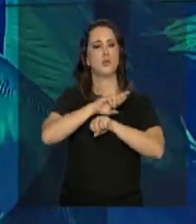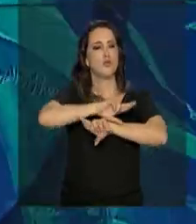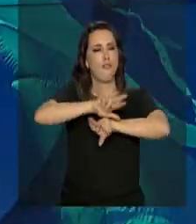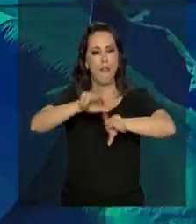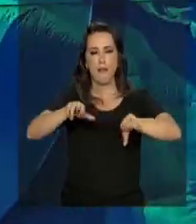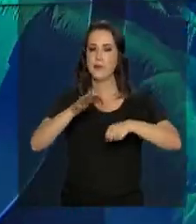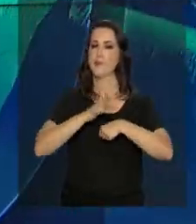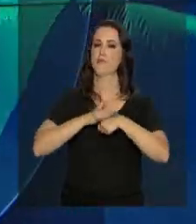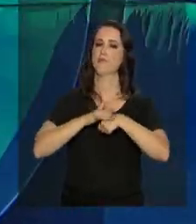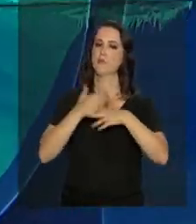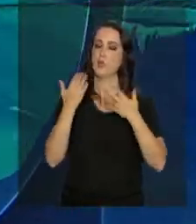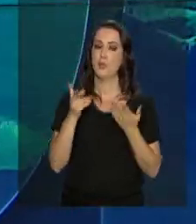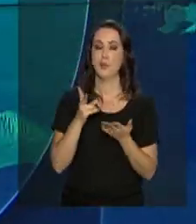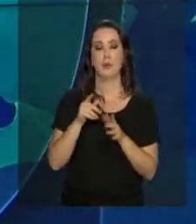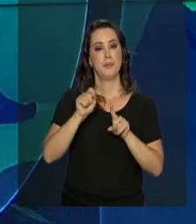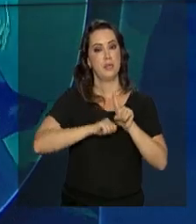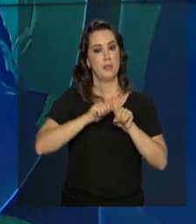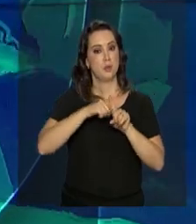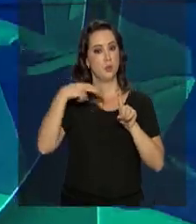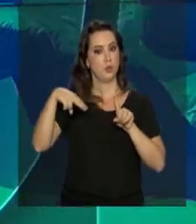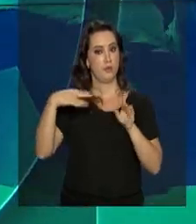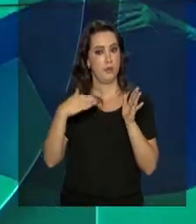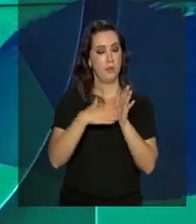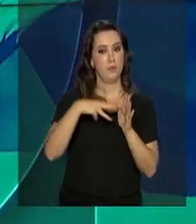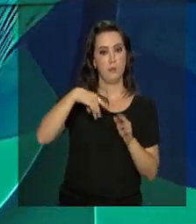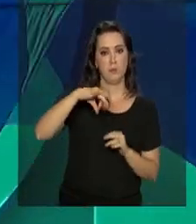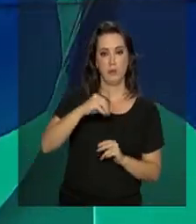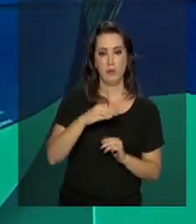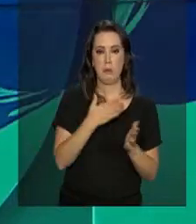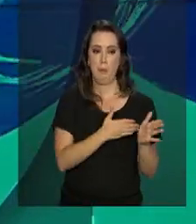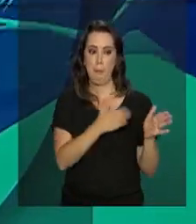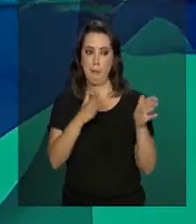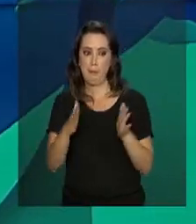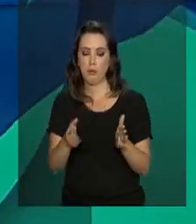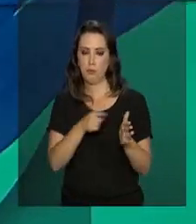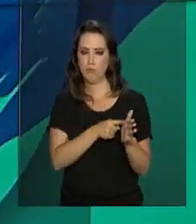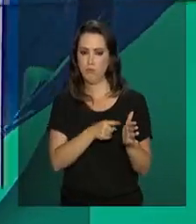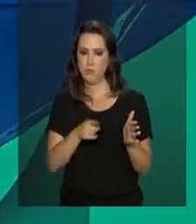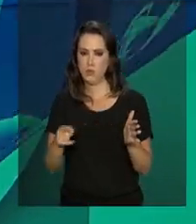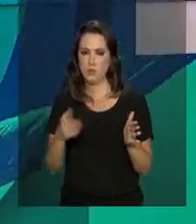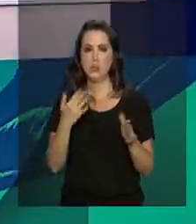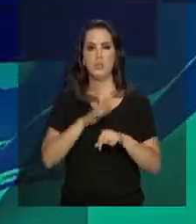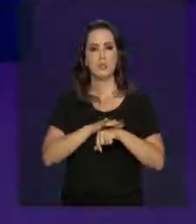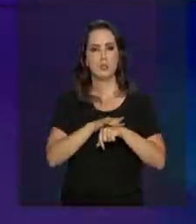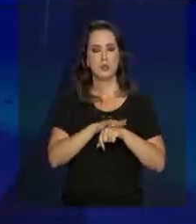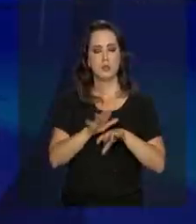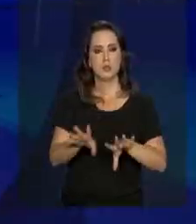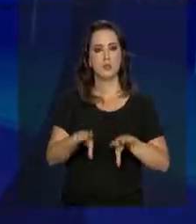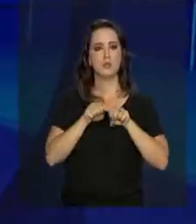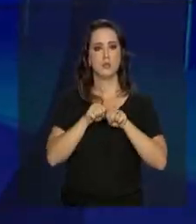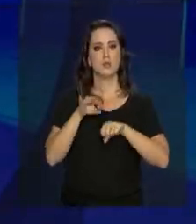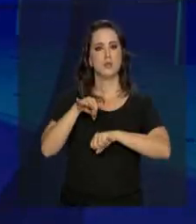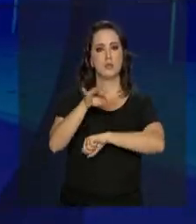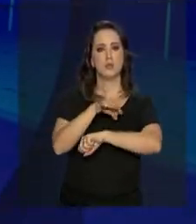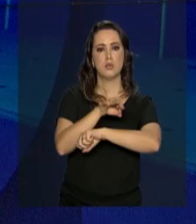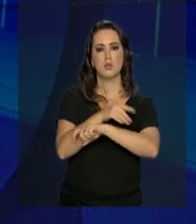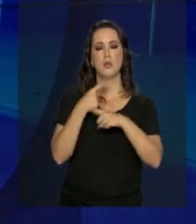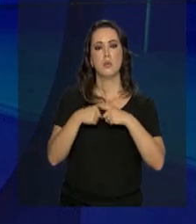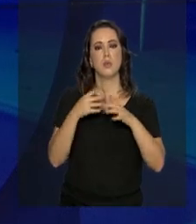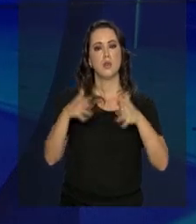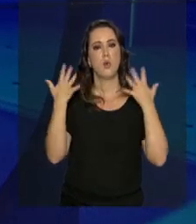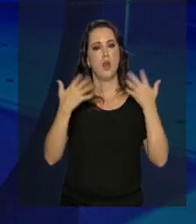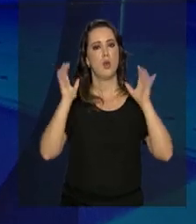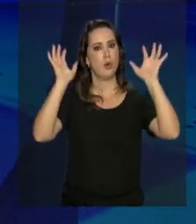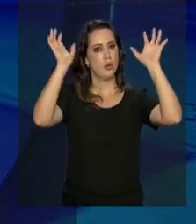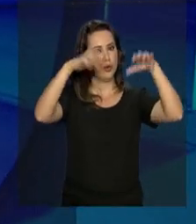chikungunya os meses de novembro a maio são considerados o período epidêmico para as doenças transmitidas pelo aedes porque o calor